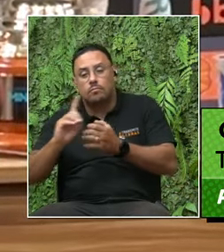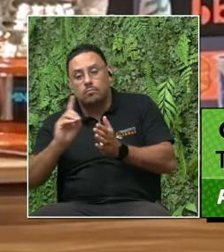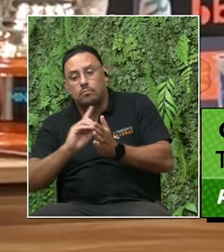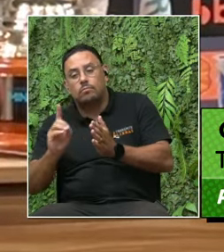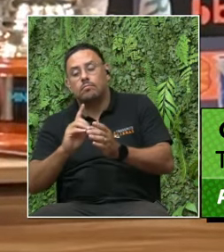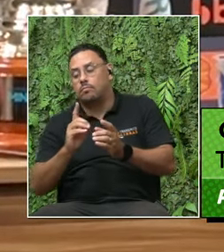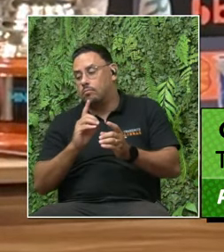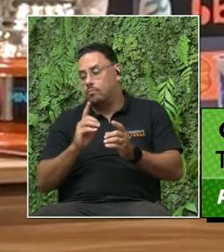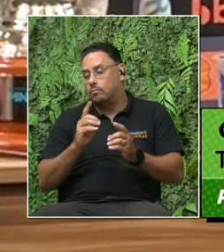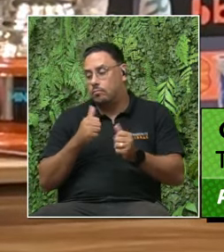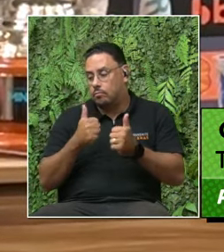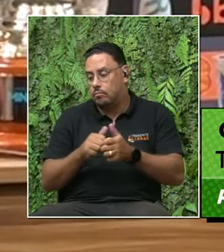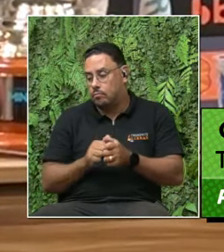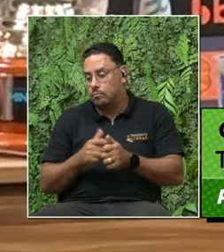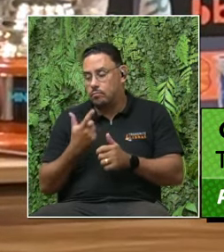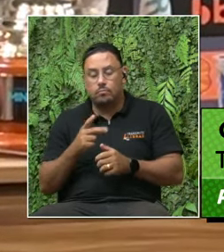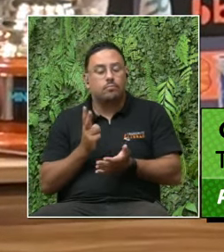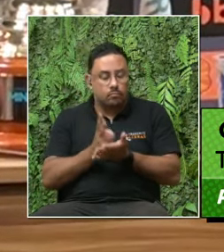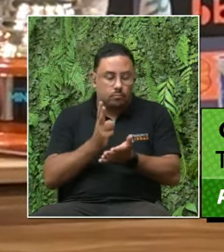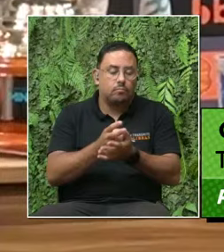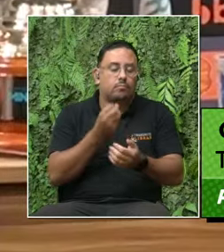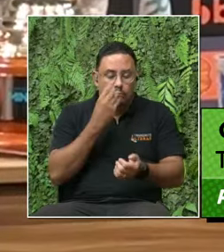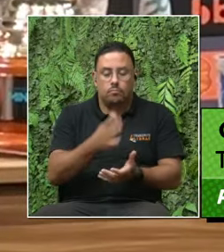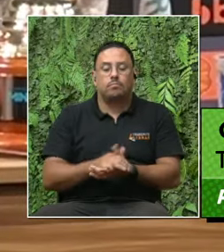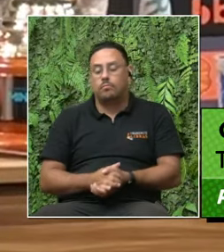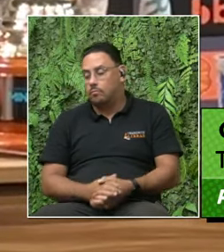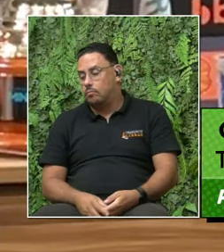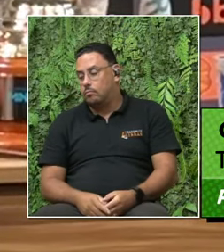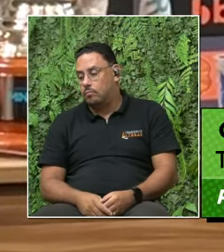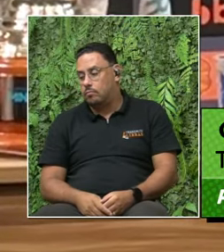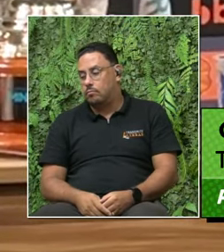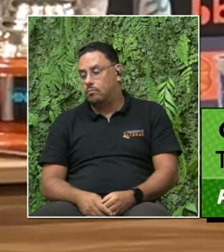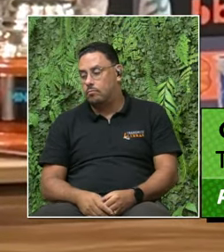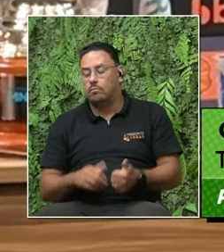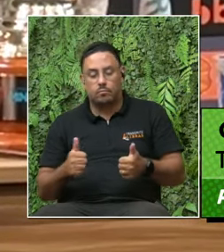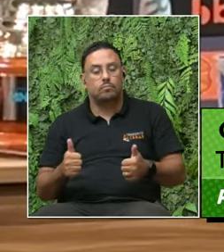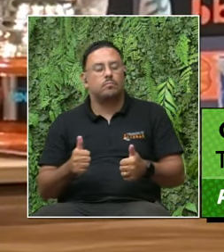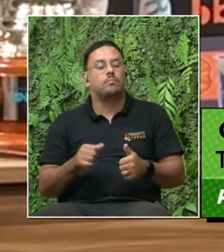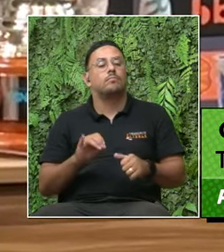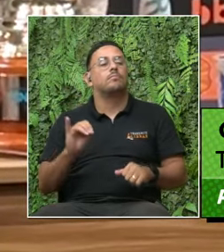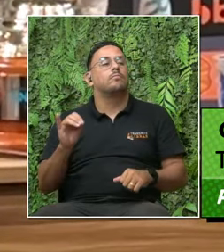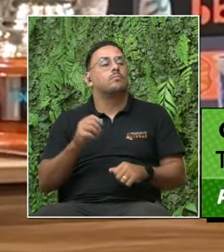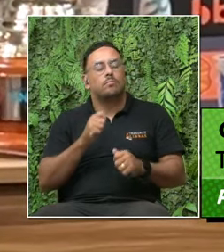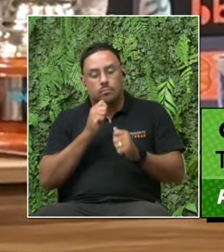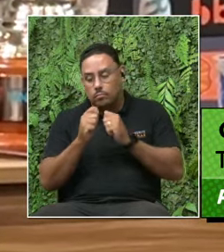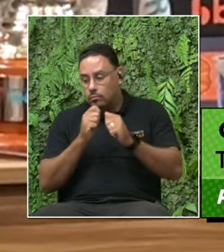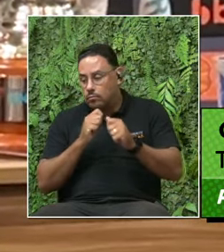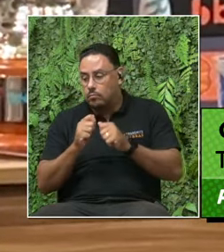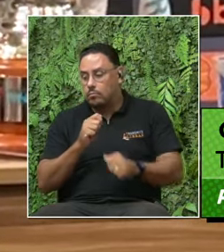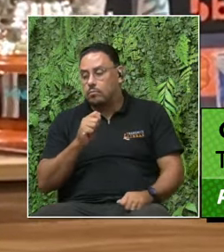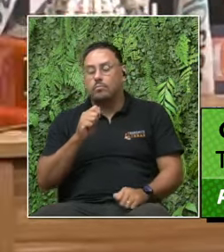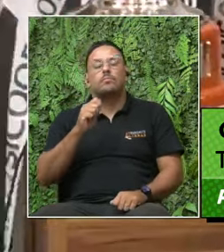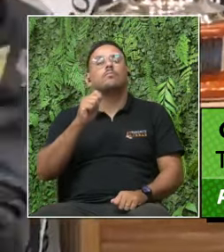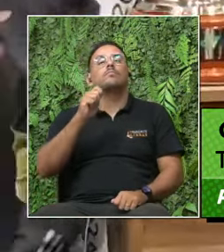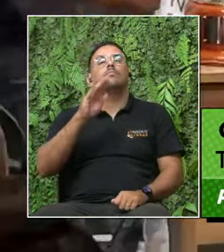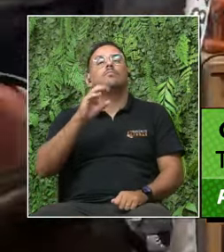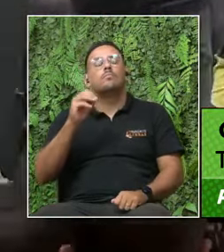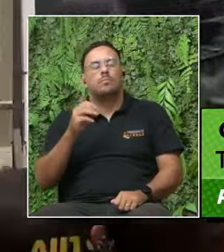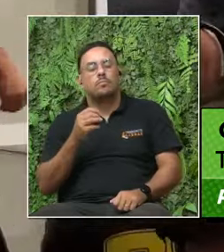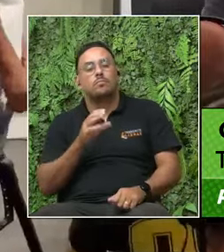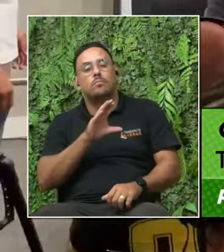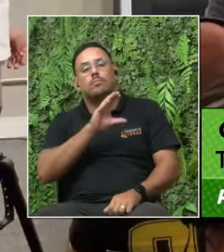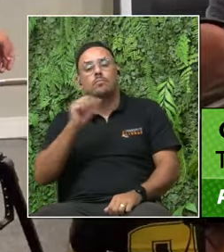vamos and vamos andar tá aí Bob entrevista coletiva do técnico campeão Mineiro de